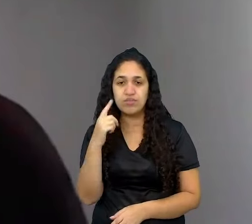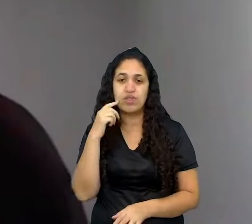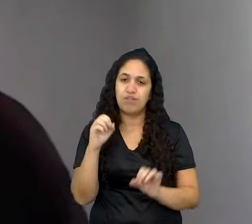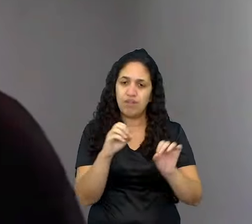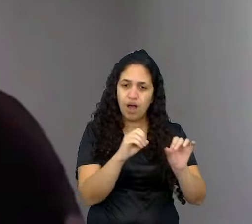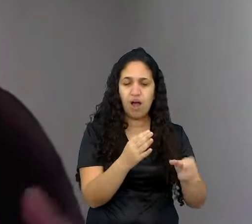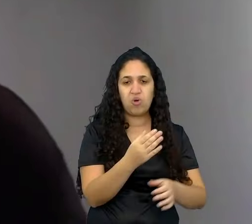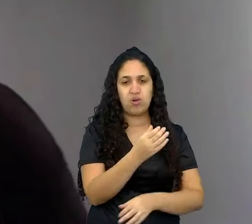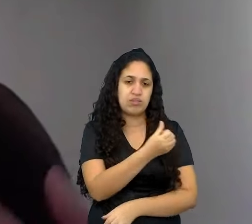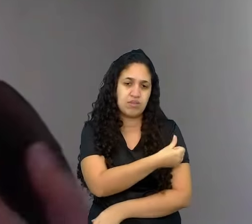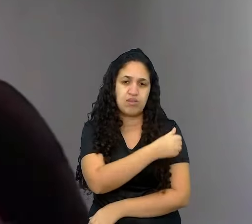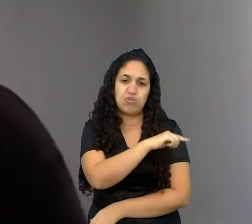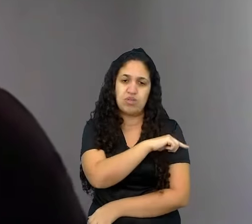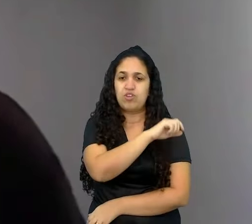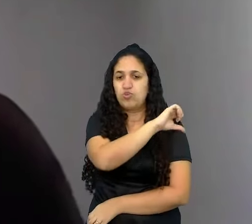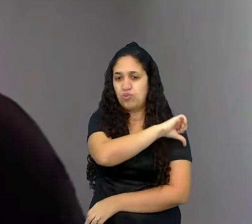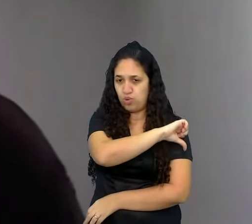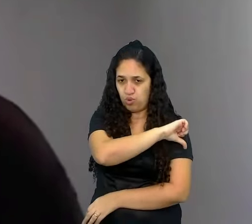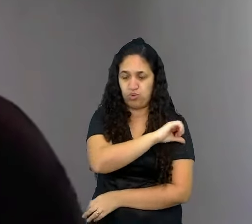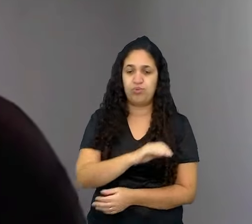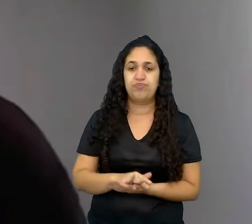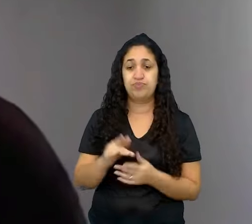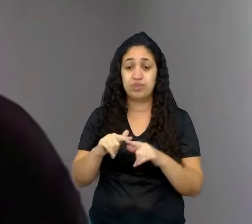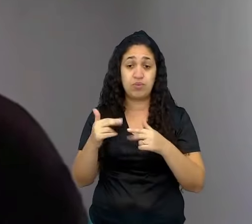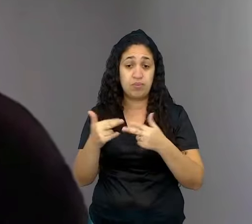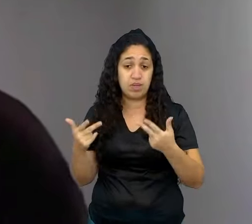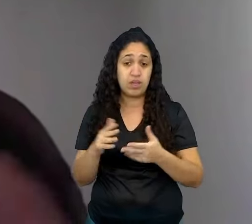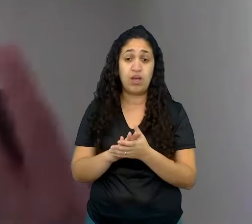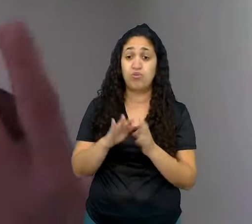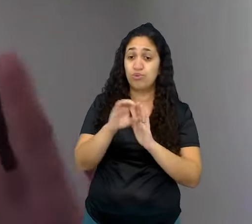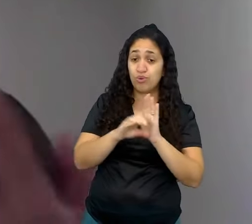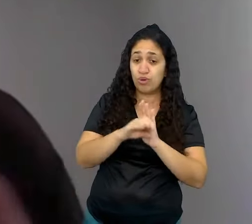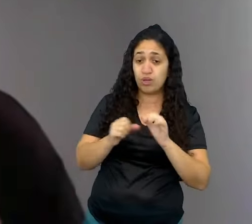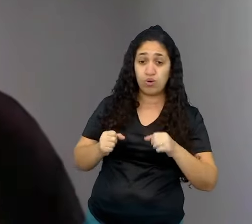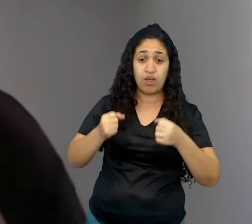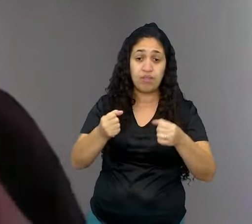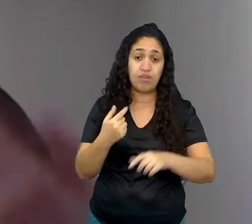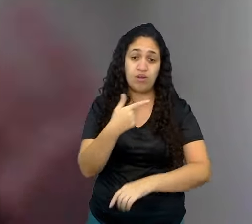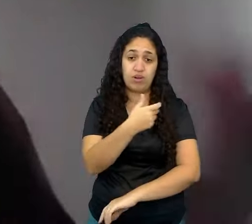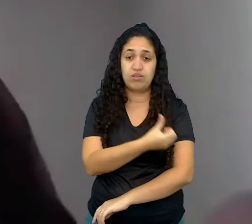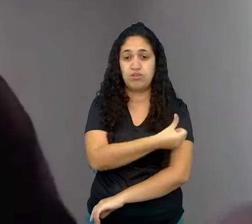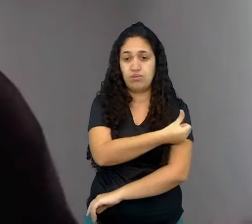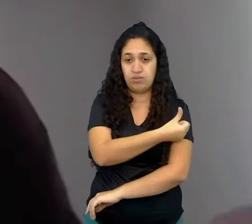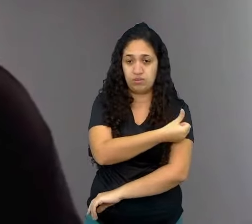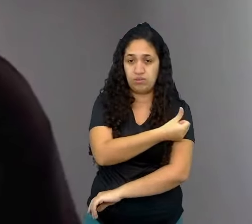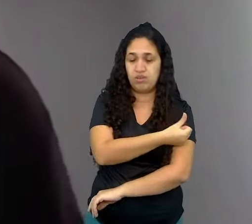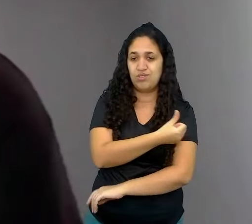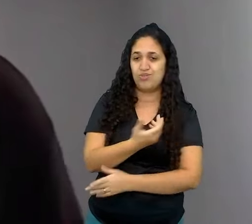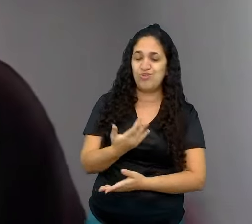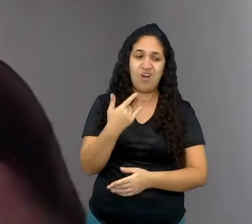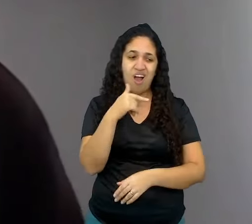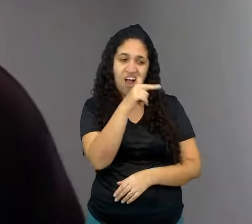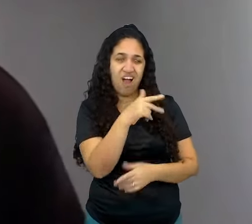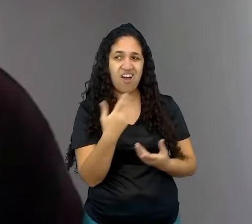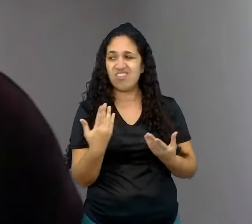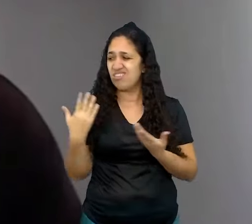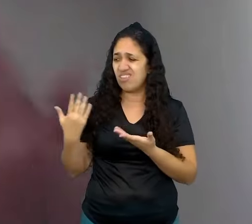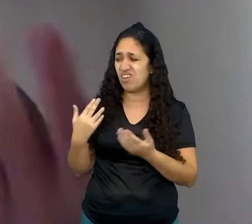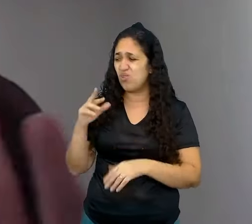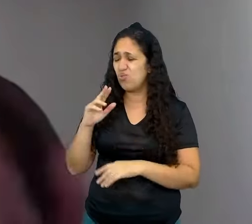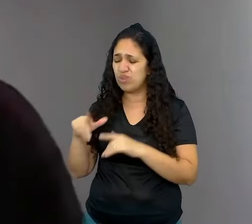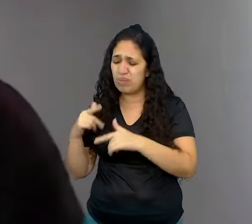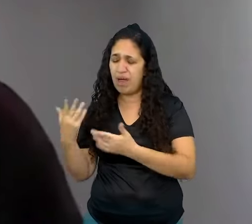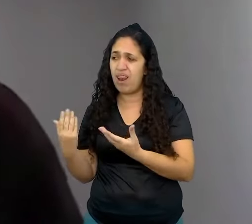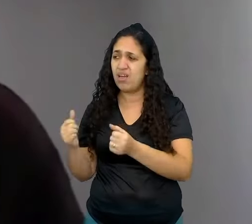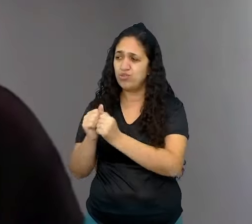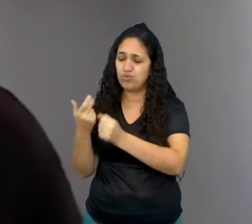7º, para o 9º. Então, o material também do Currículo em Ação, lá no 6º ano, Rosana está trabalhando com o 8º, não tem problema, a gente